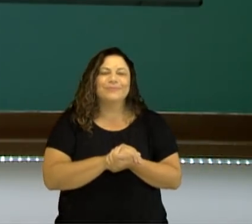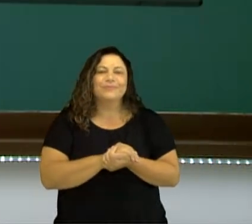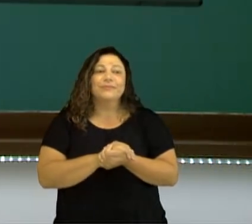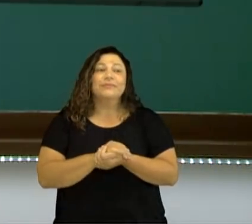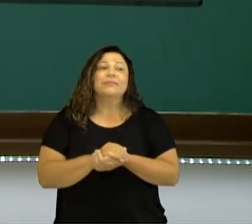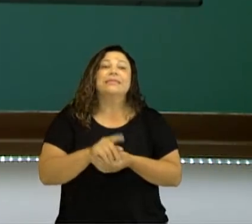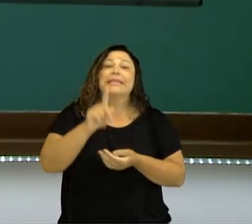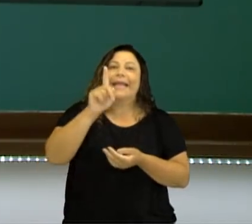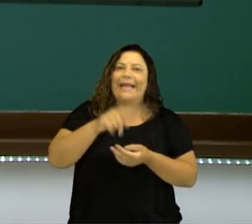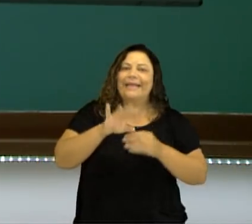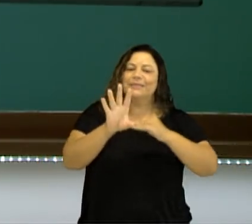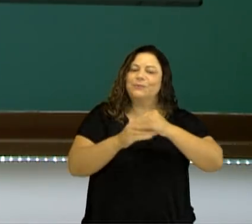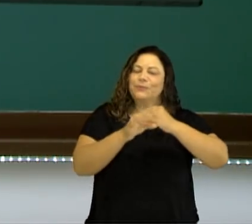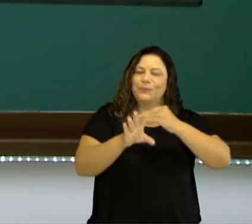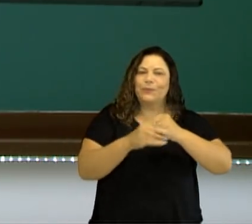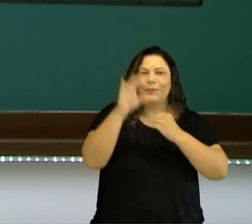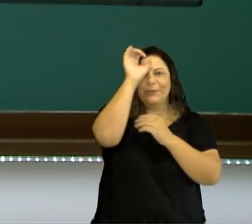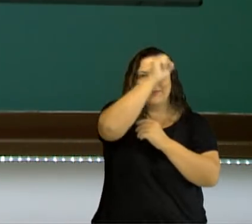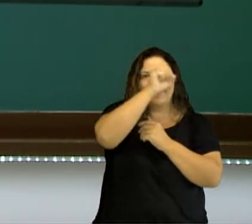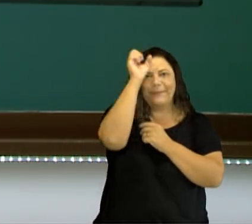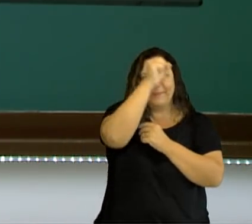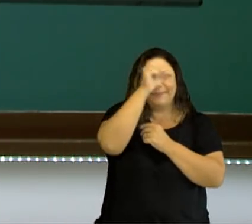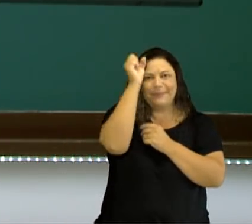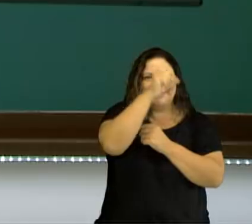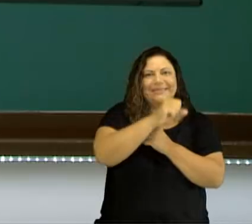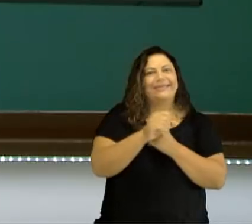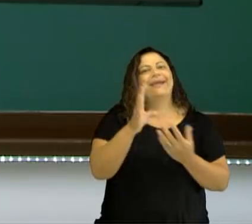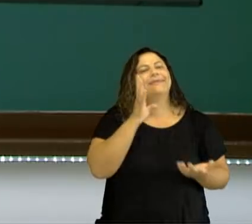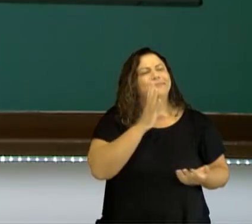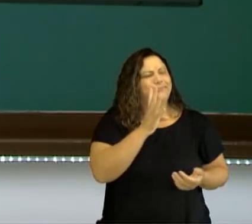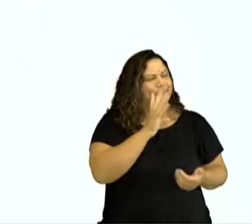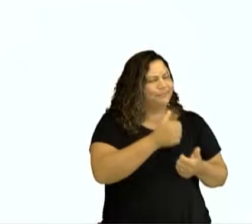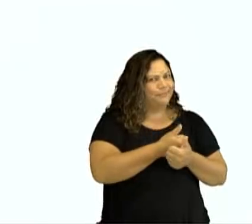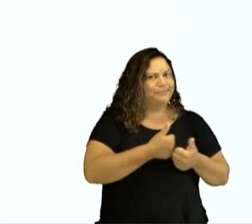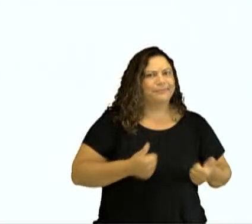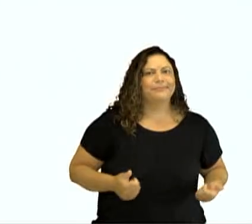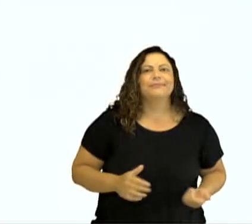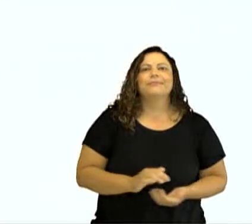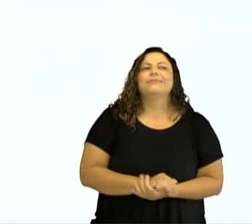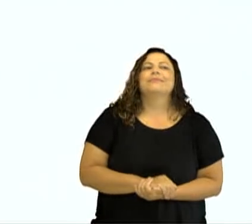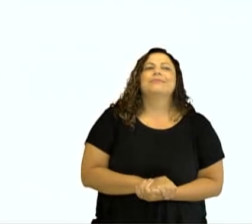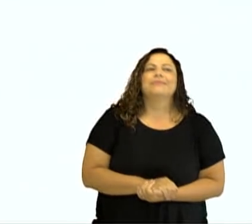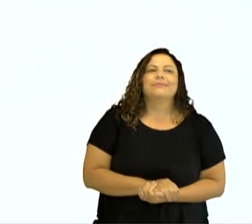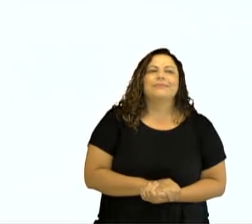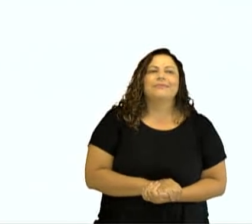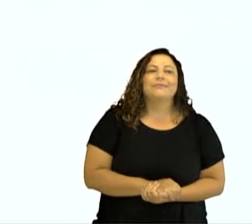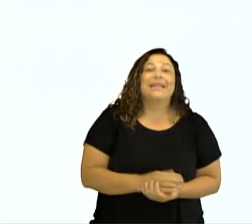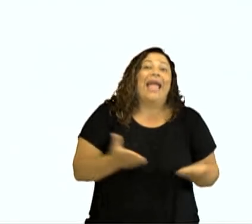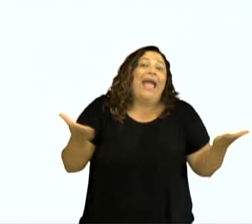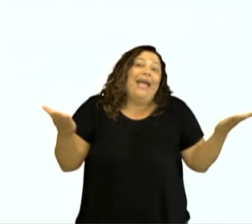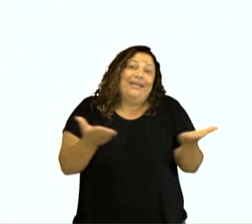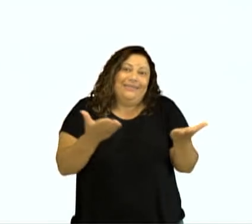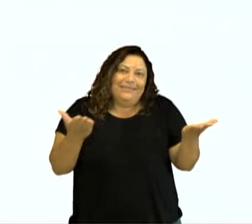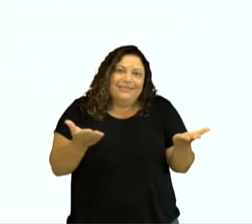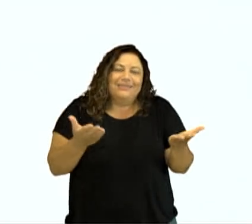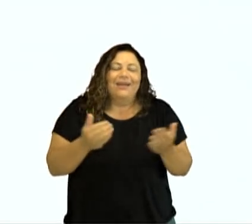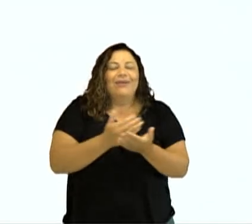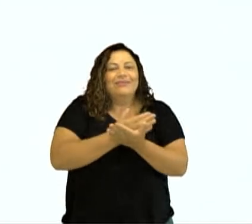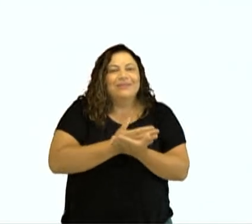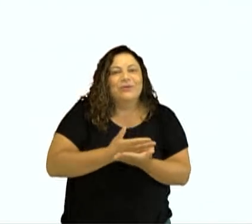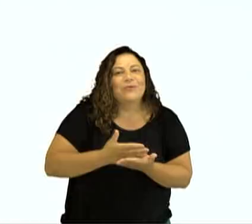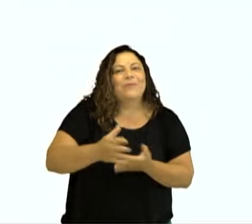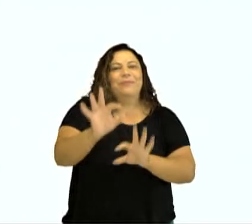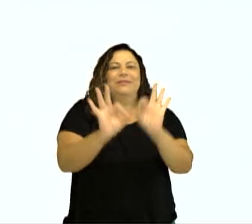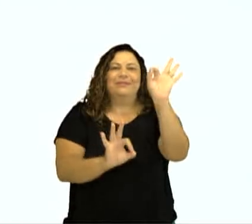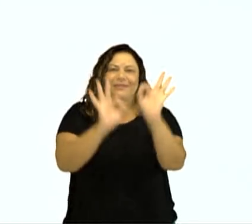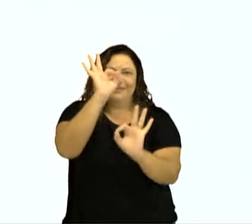Isso compõe o seu aprendizado e é bem legal quando isso acontece. Como isso tudo já está começando a se